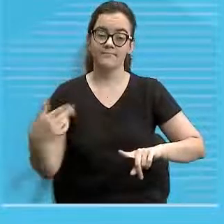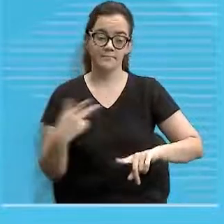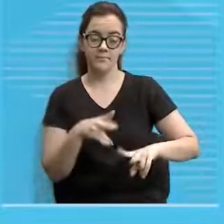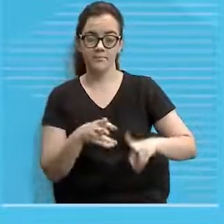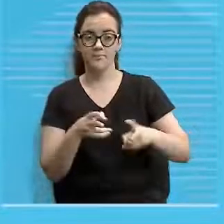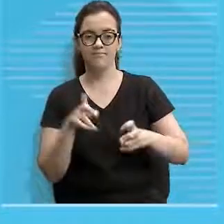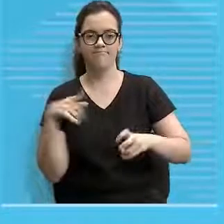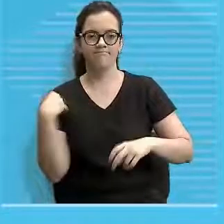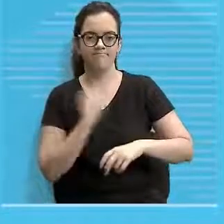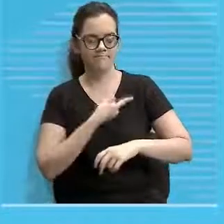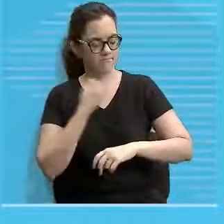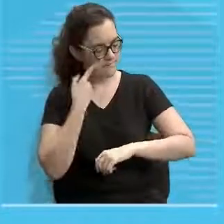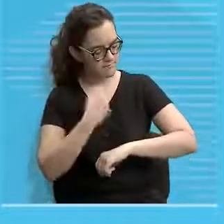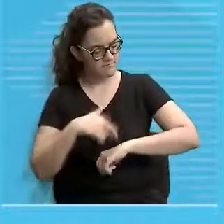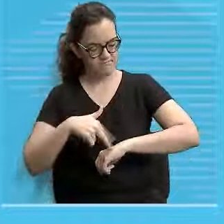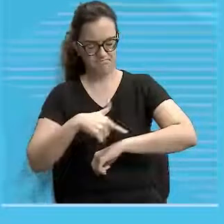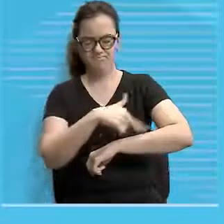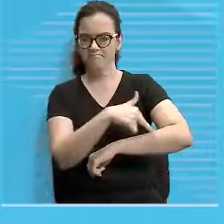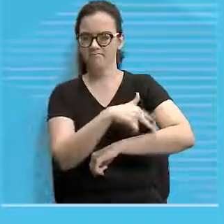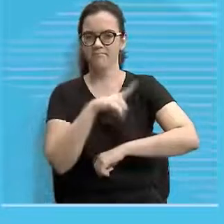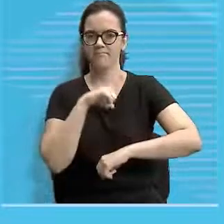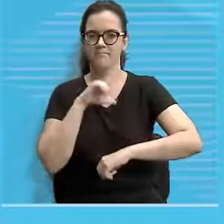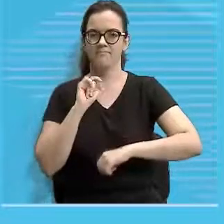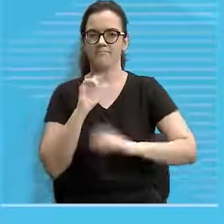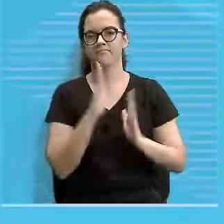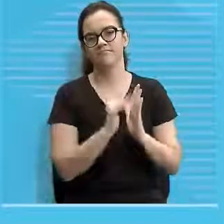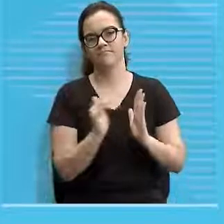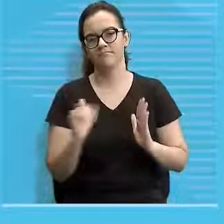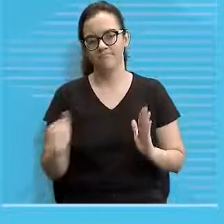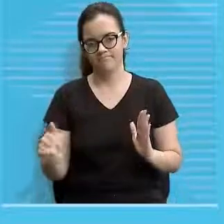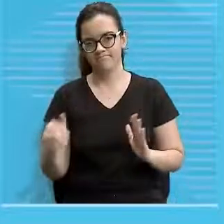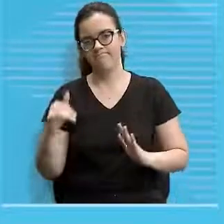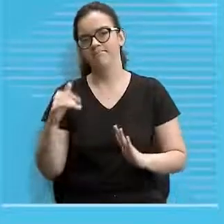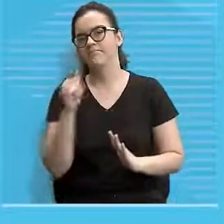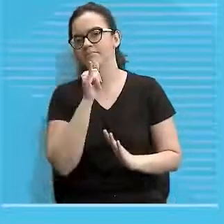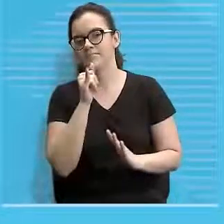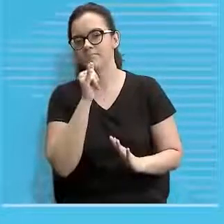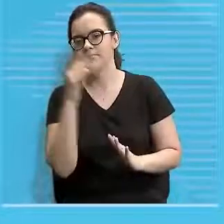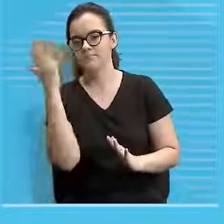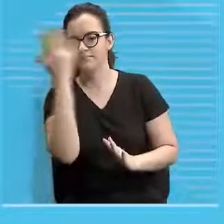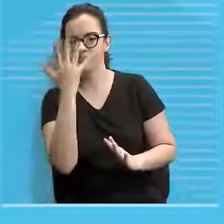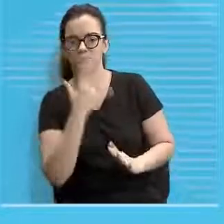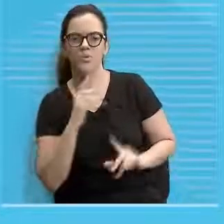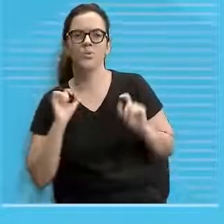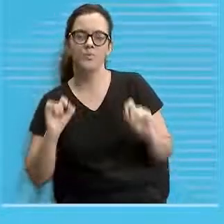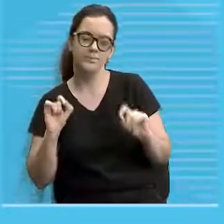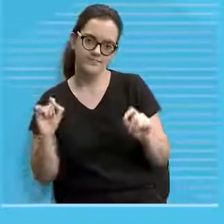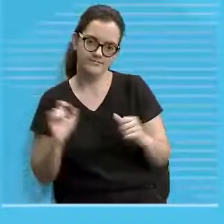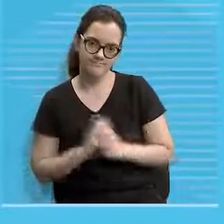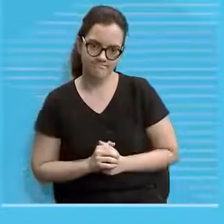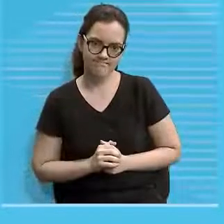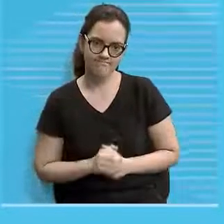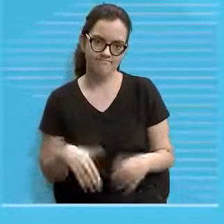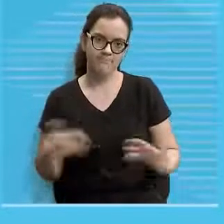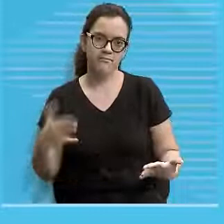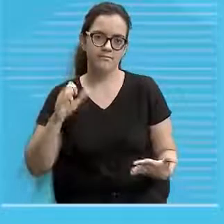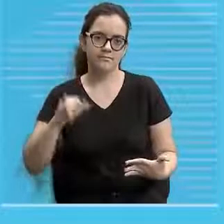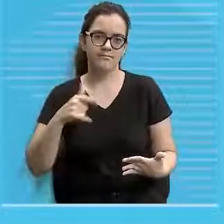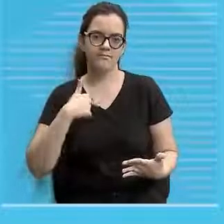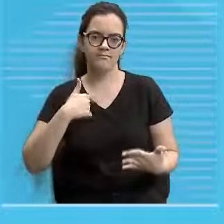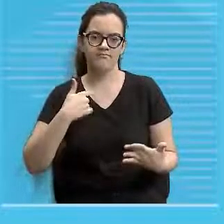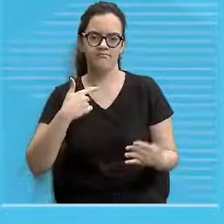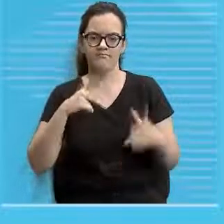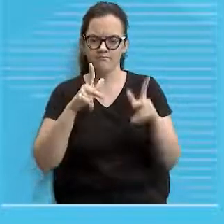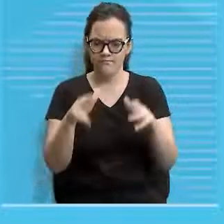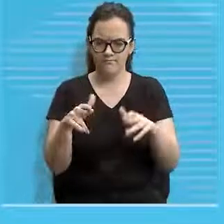de beleza que existe dentro da sociedade que a gente vive. Então, se eu não estou dentro daquele padrão